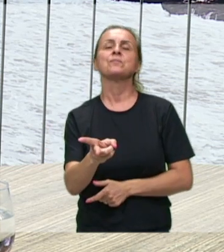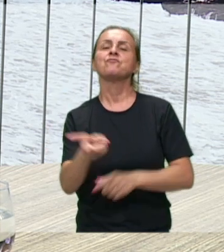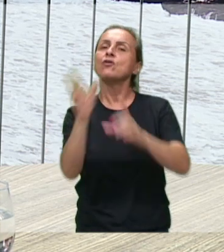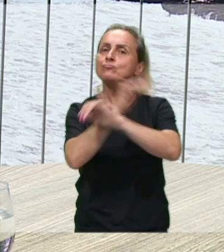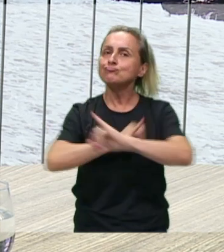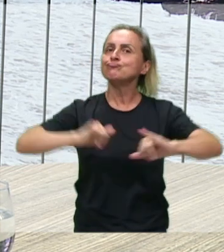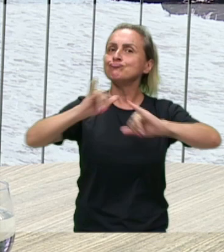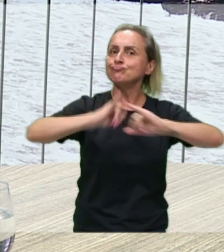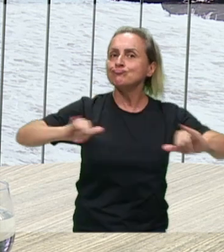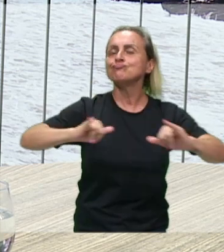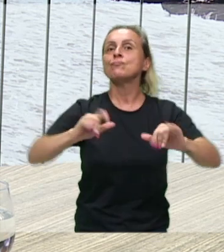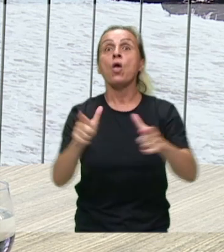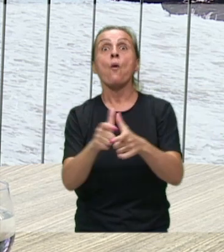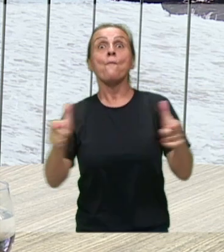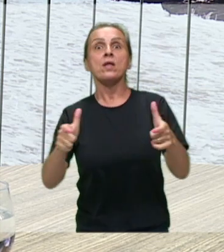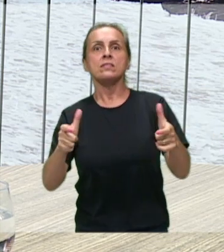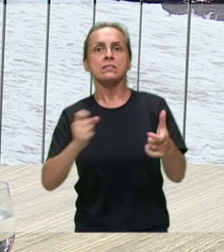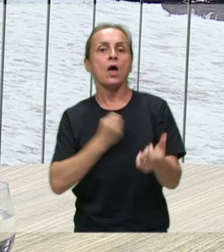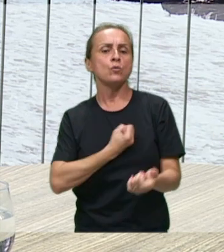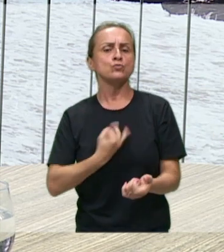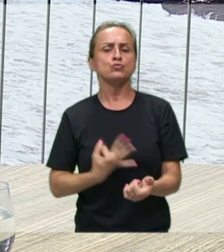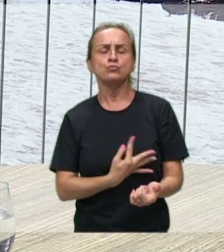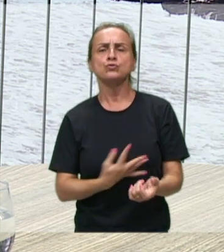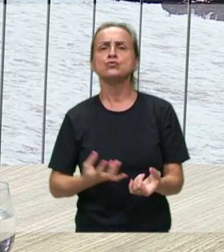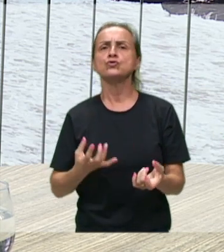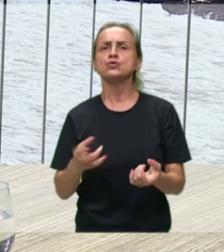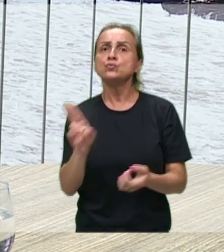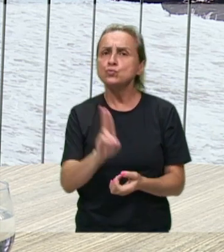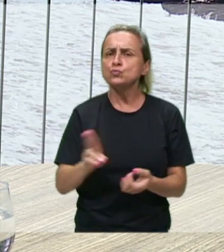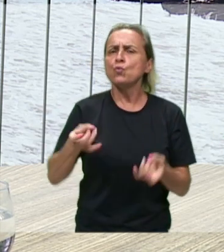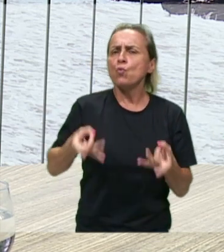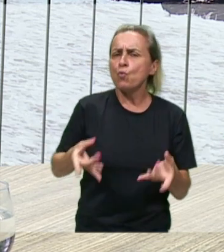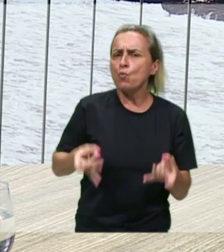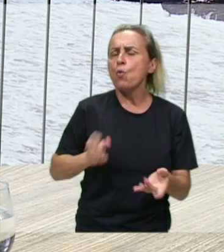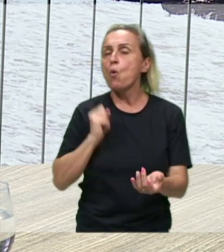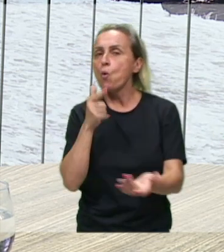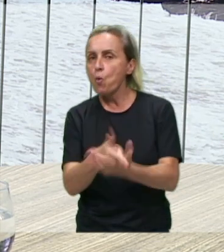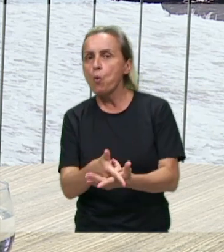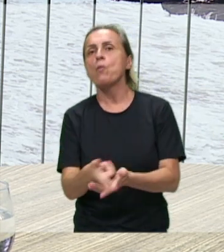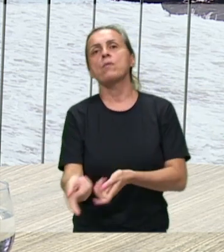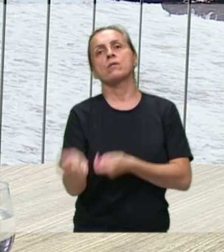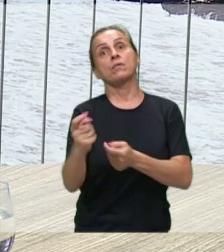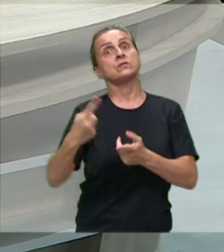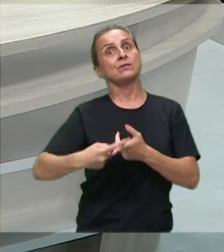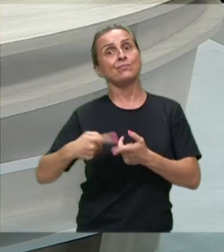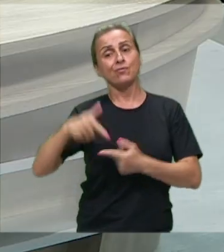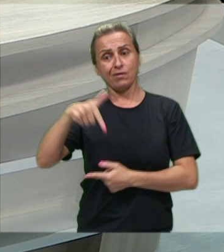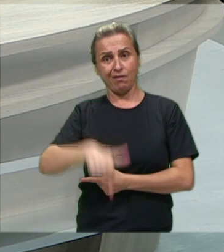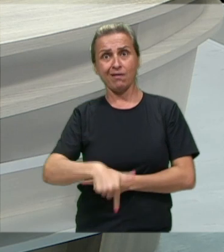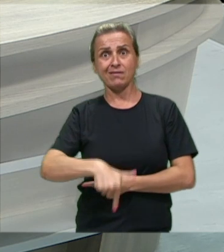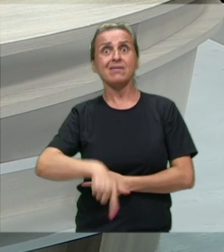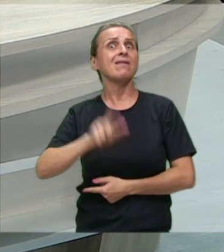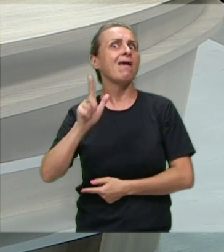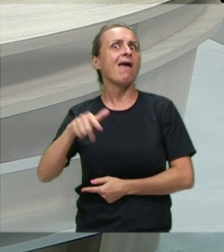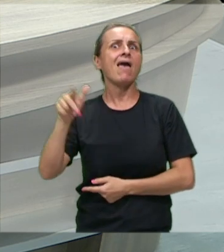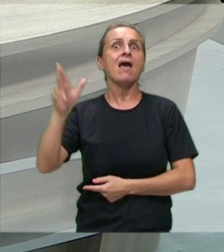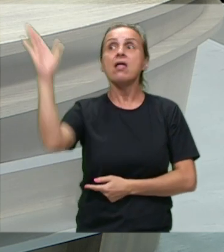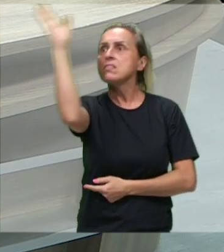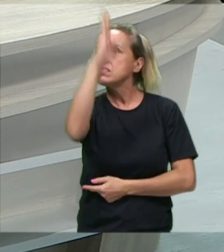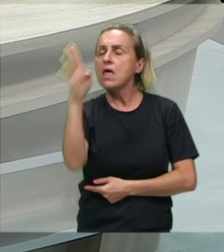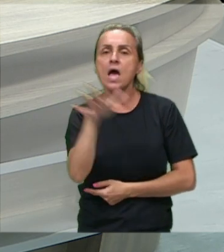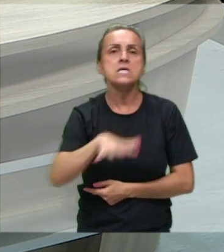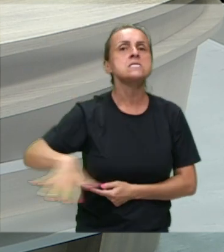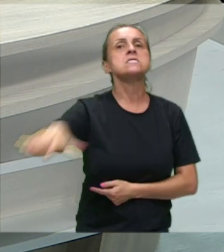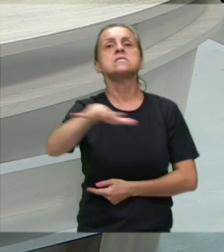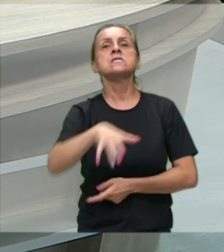aumentar o consumo de pescado na região. Nós que somos nomeado como a capital nacional da pesca. Sim, posso me interromper